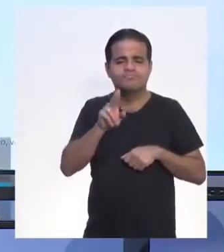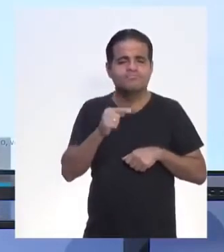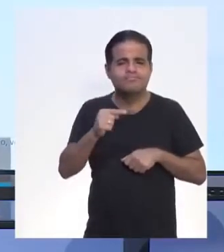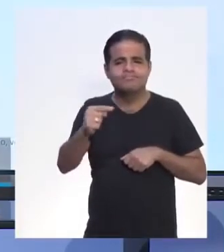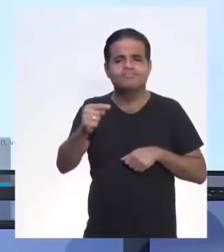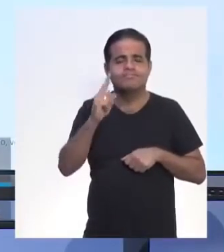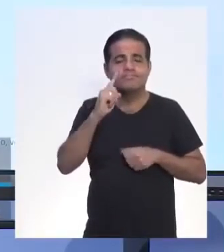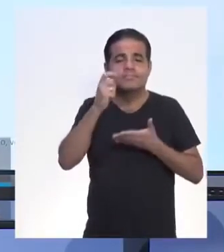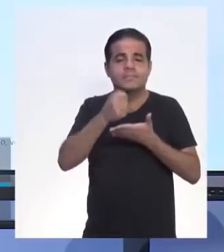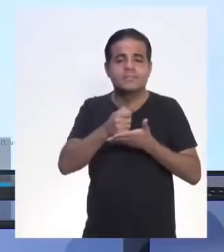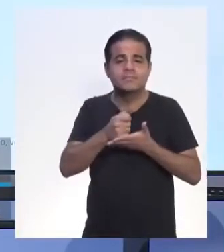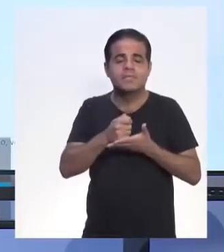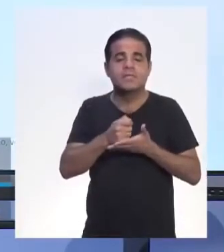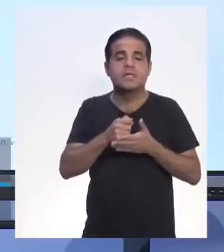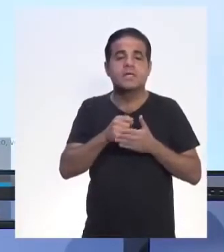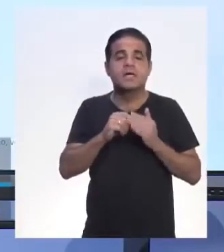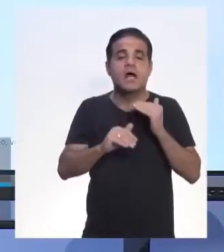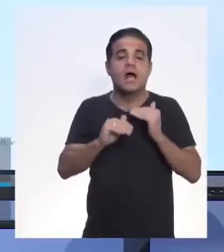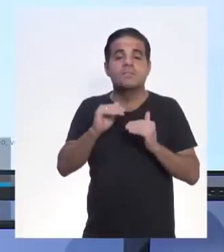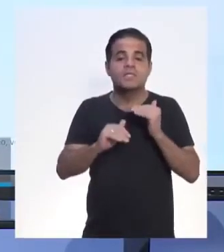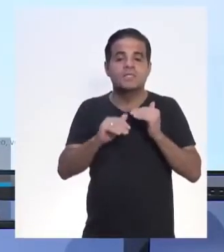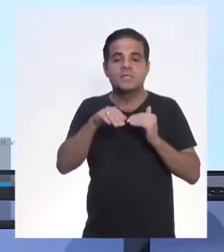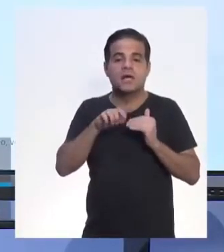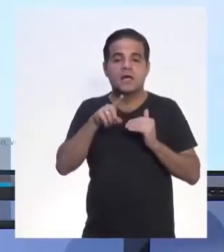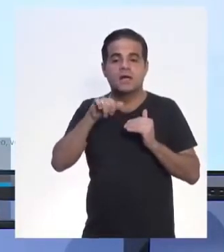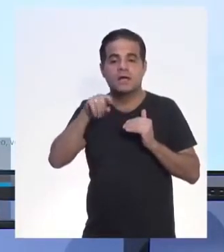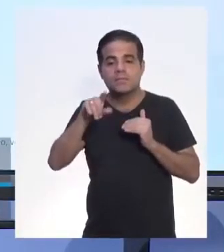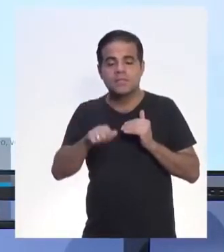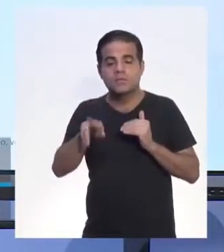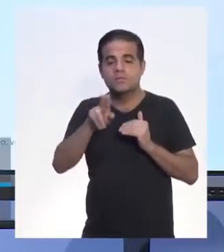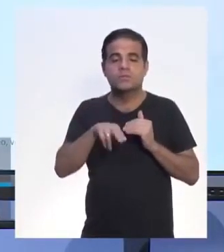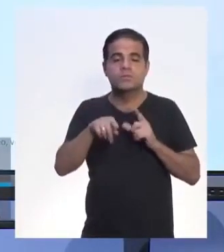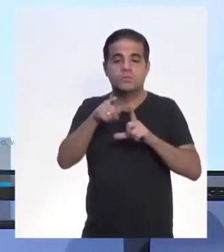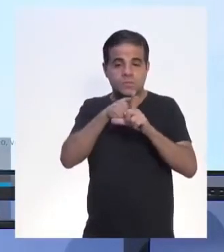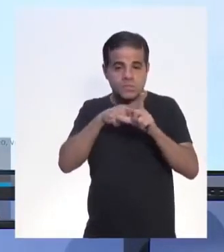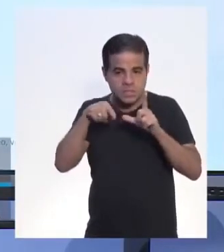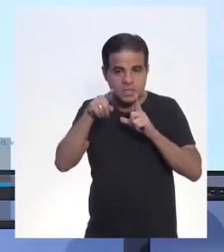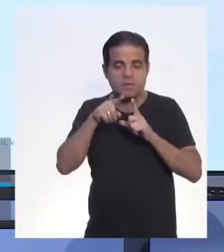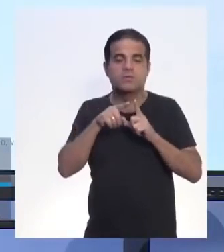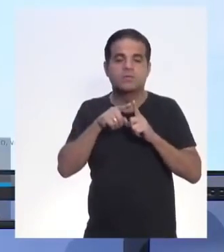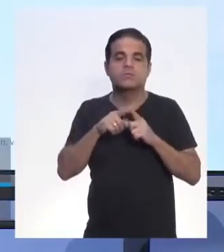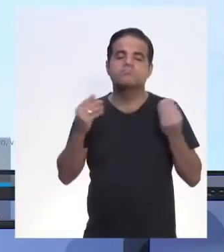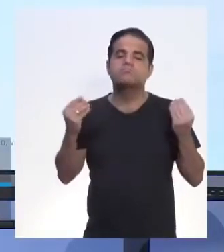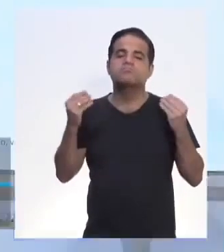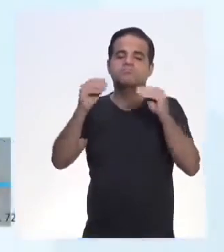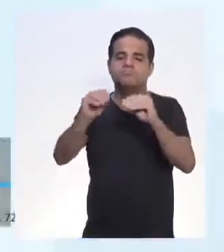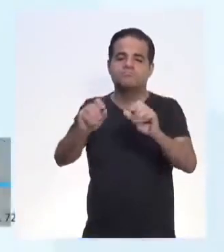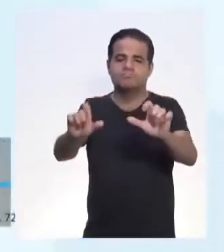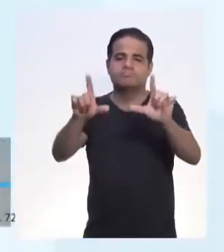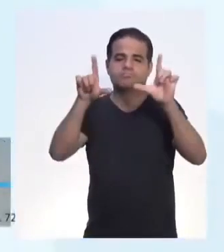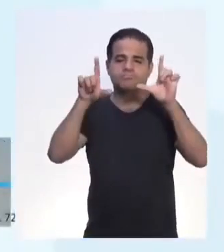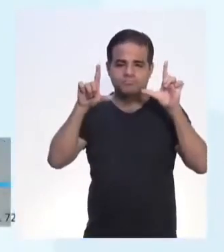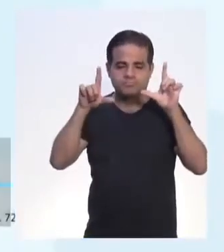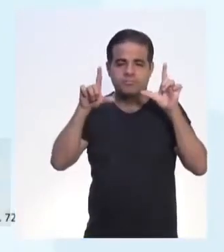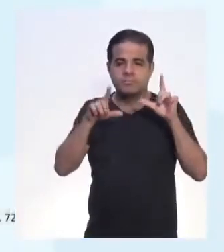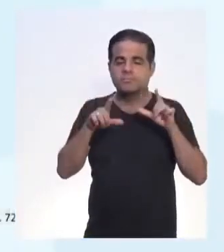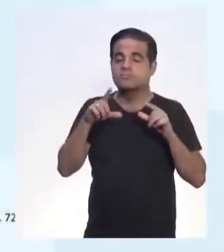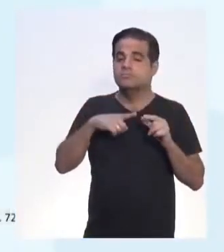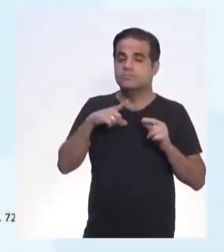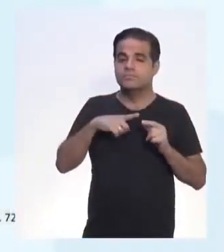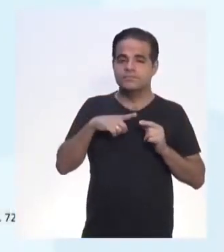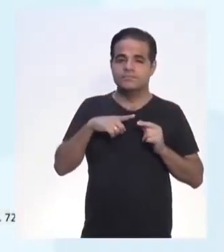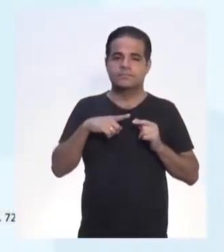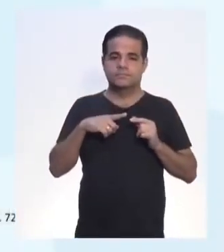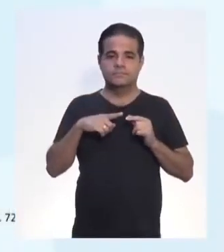ideia, determine a medida de cada um dos ângulos indicados. Pode colocar na tela para eles, que é o seguinte. Então, eu tenho